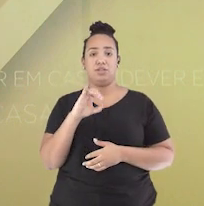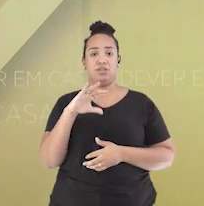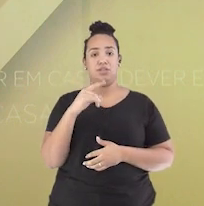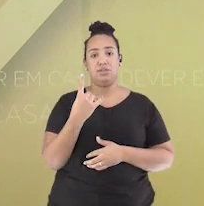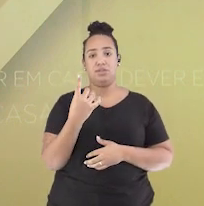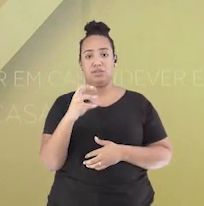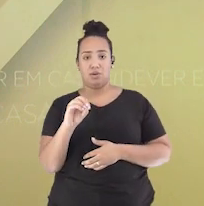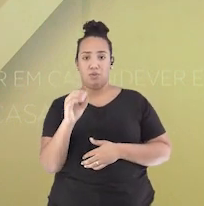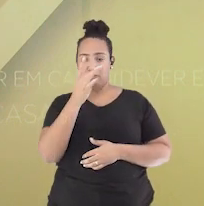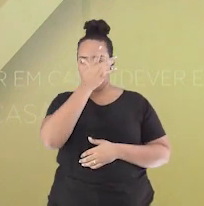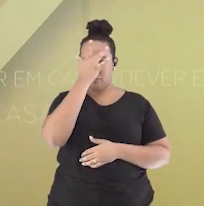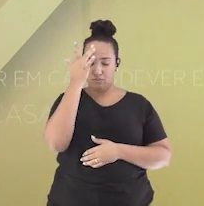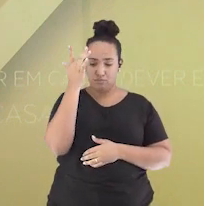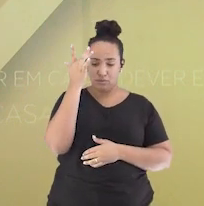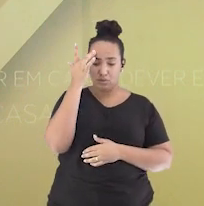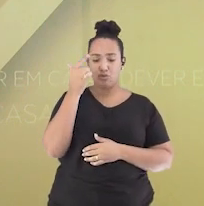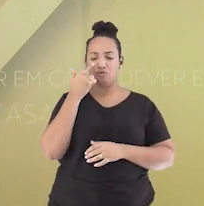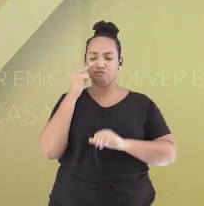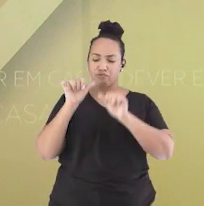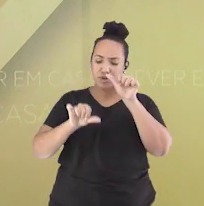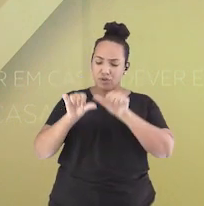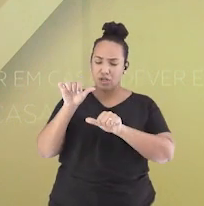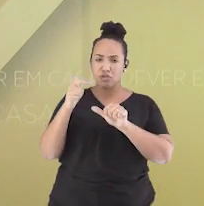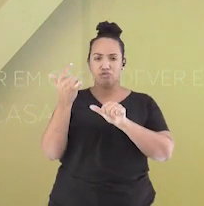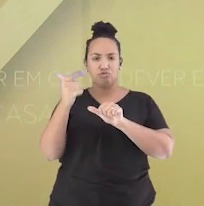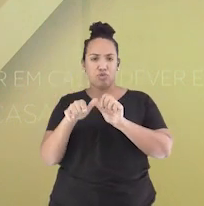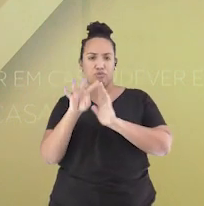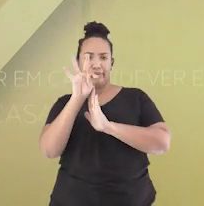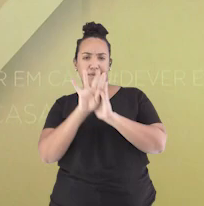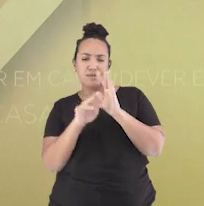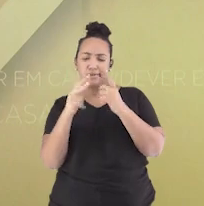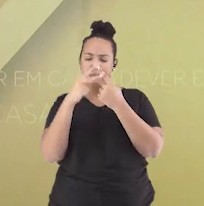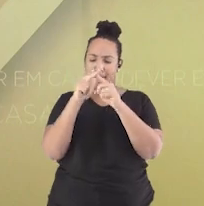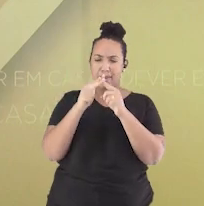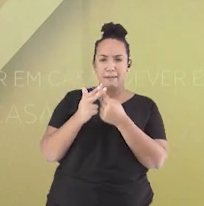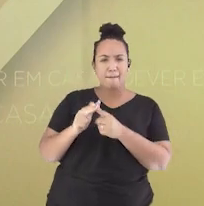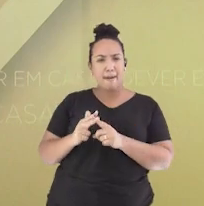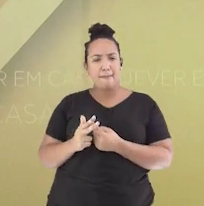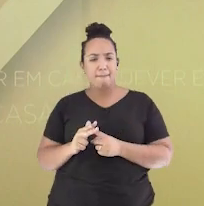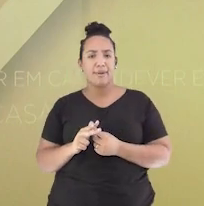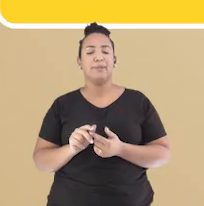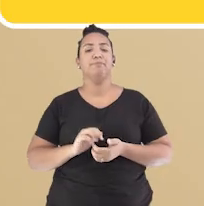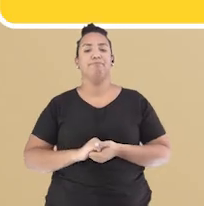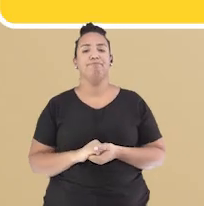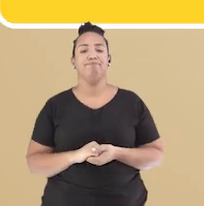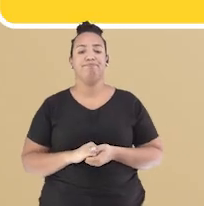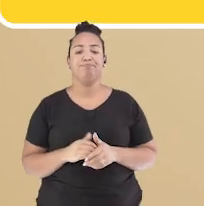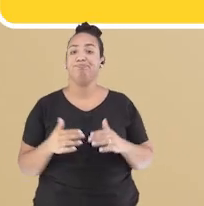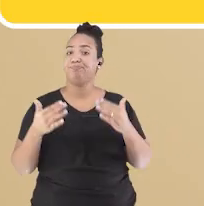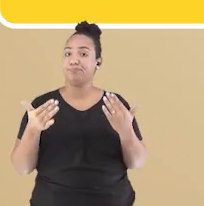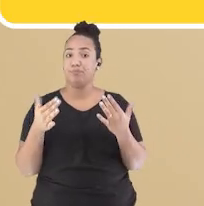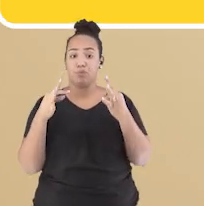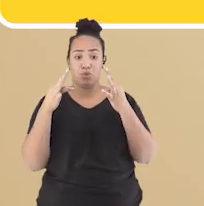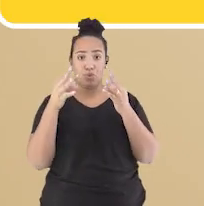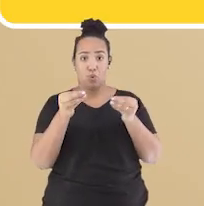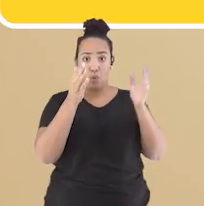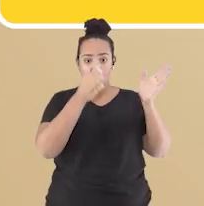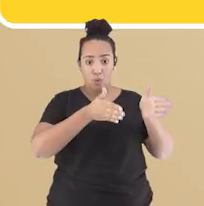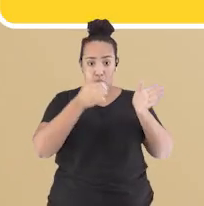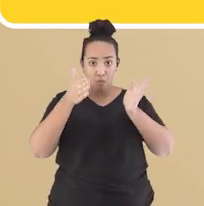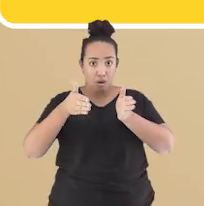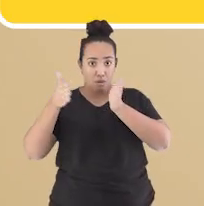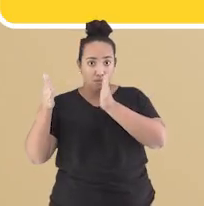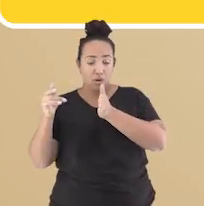de revisão, correção e demais ajustes nos textos e na diagramação do jornal. Todos esses passos auxiliam